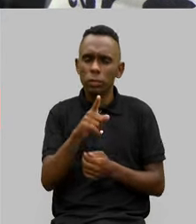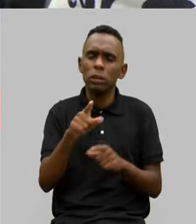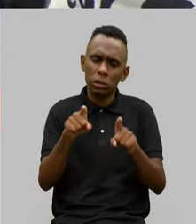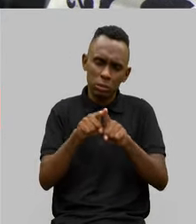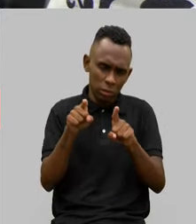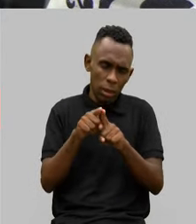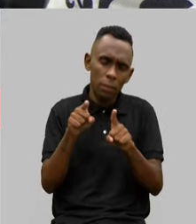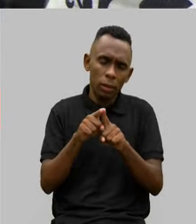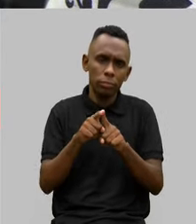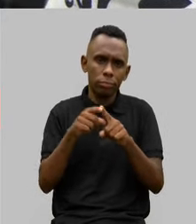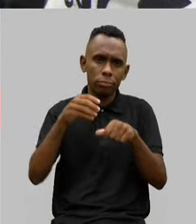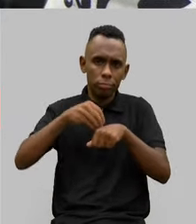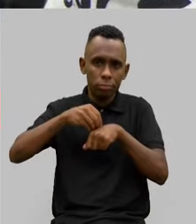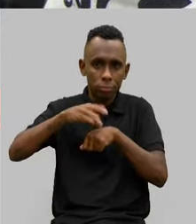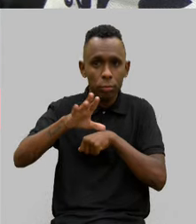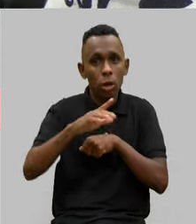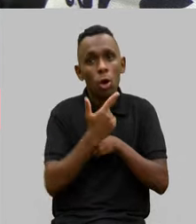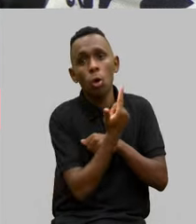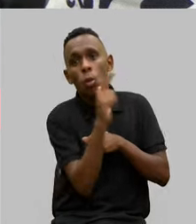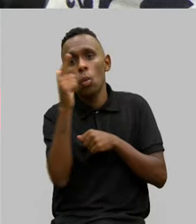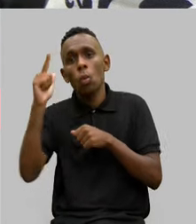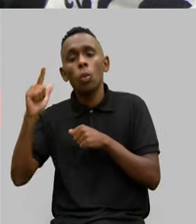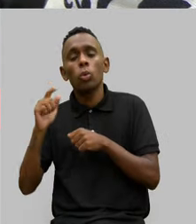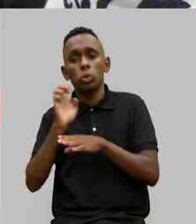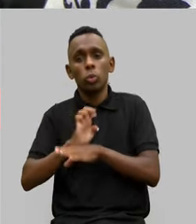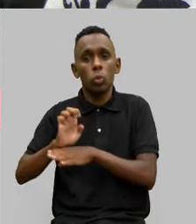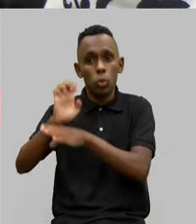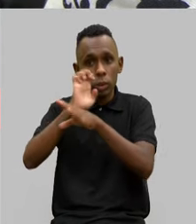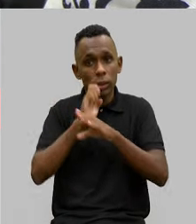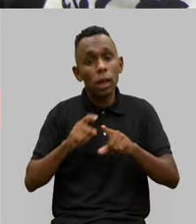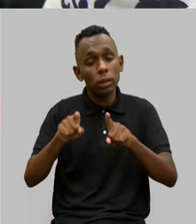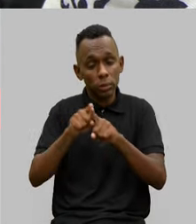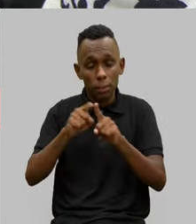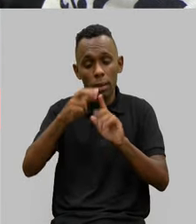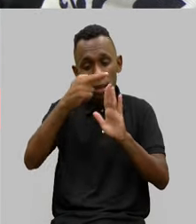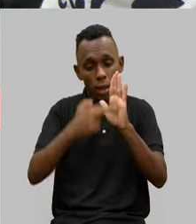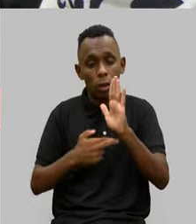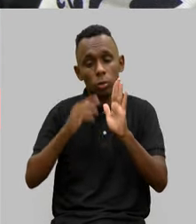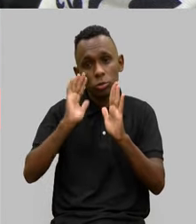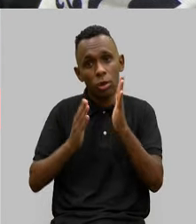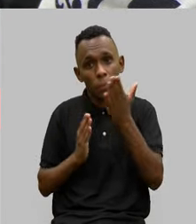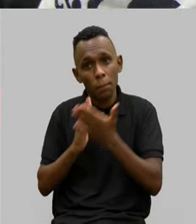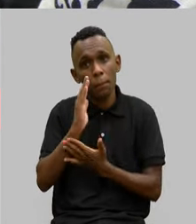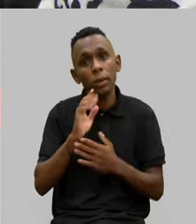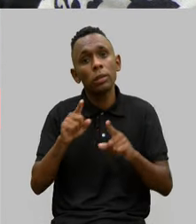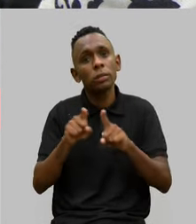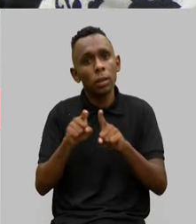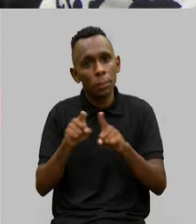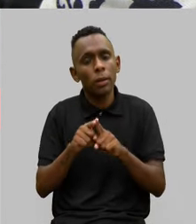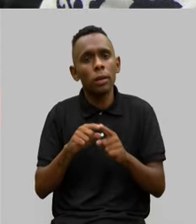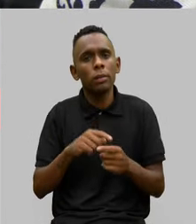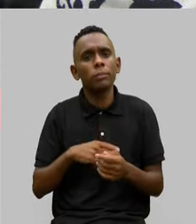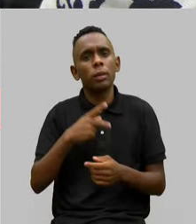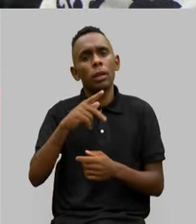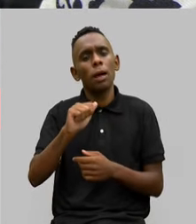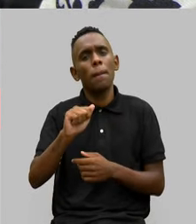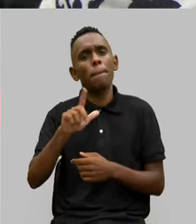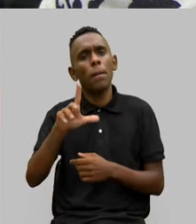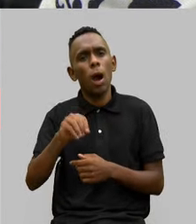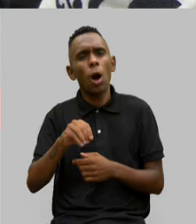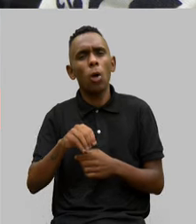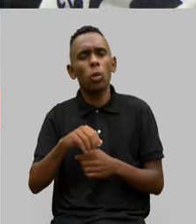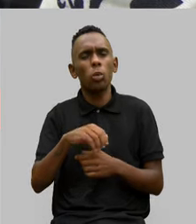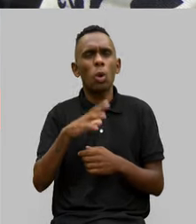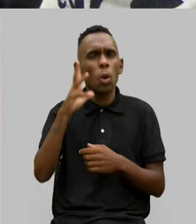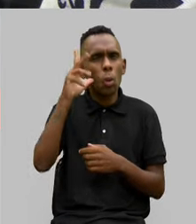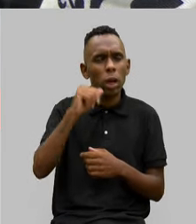Eh com relação a outros estados que já tem isso regulamentado pela pesquisa aqui do Paulo César Dr Paulo César Acho que são 15